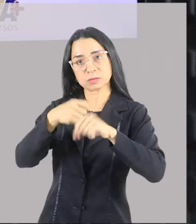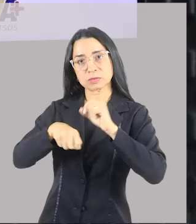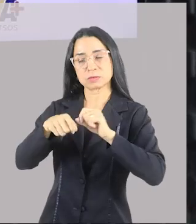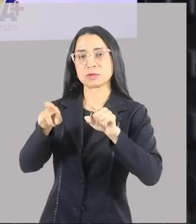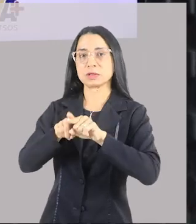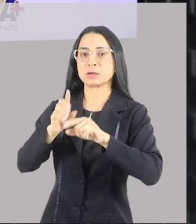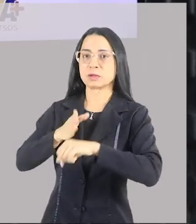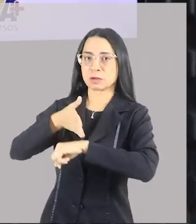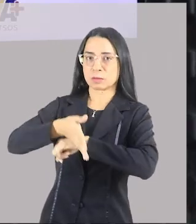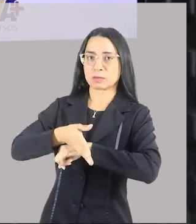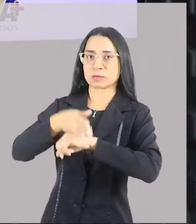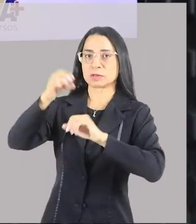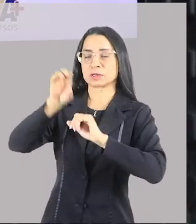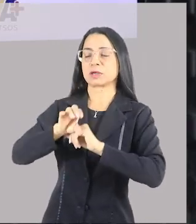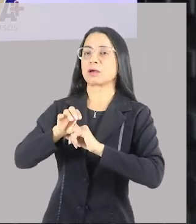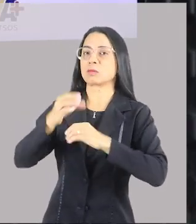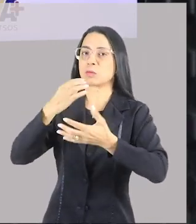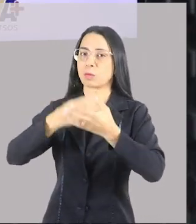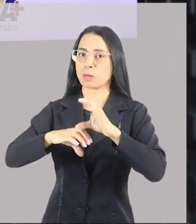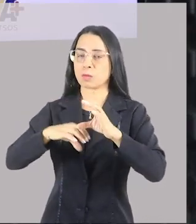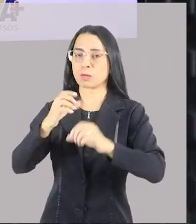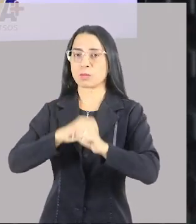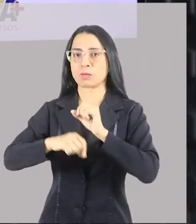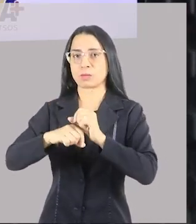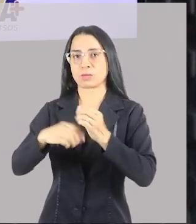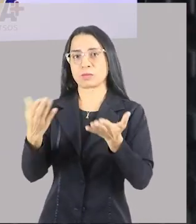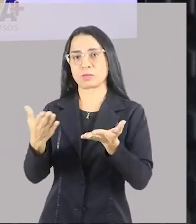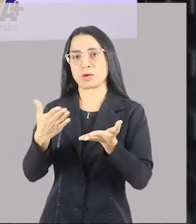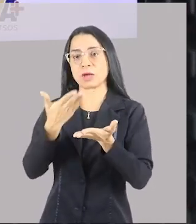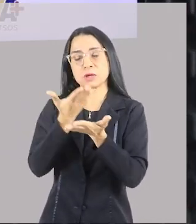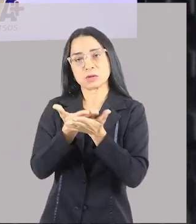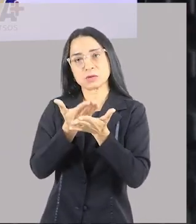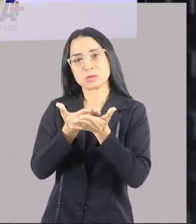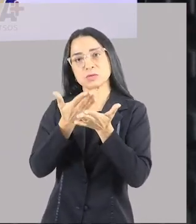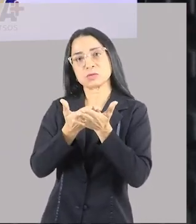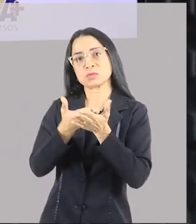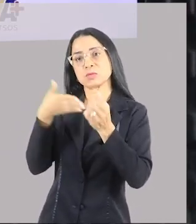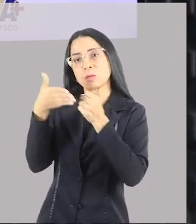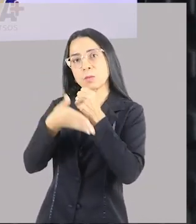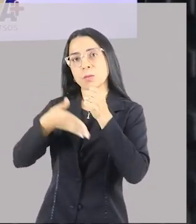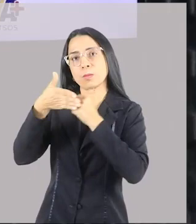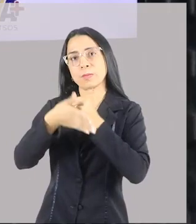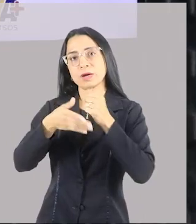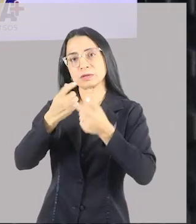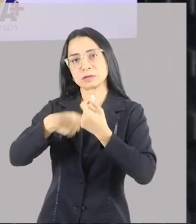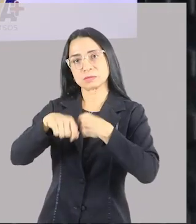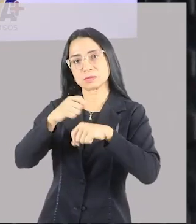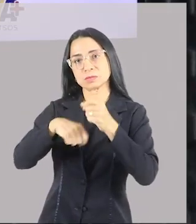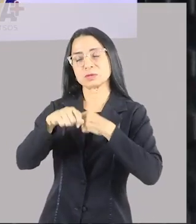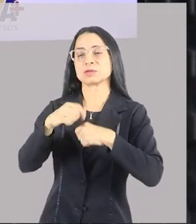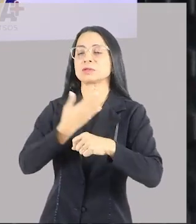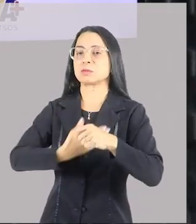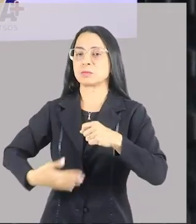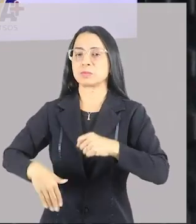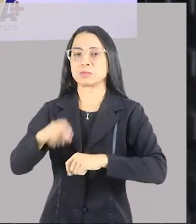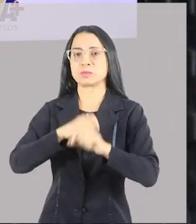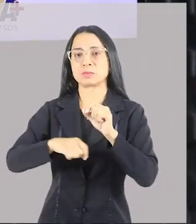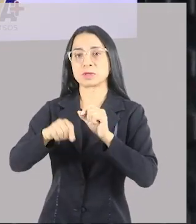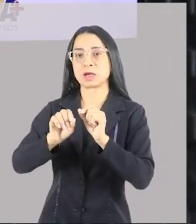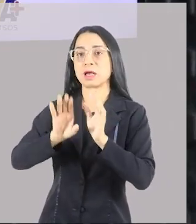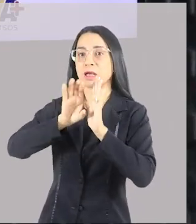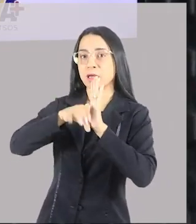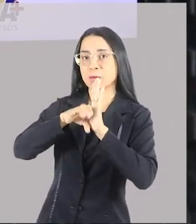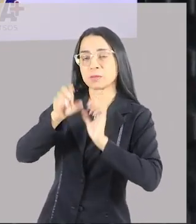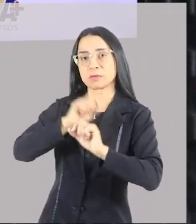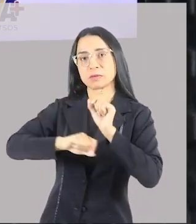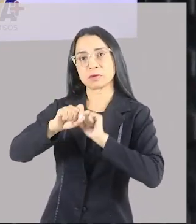concurso. Você passou pelos princípios da administração pública, passou pelo conceito da administração